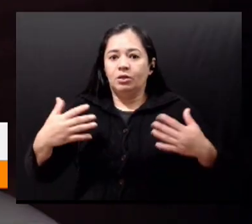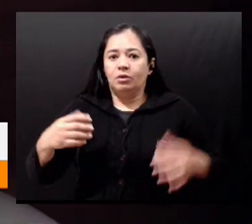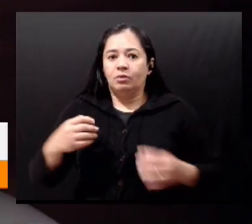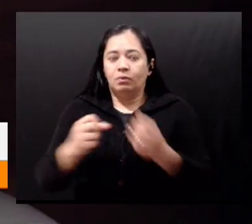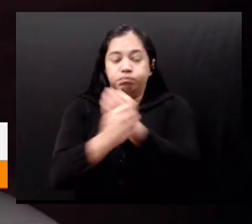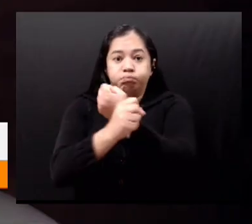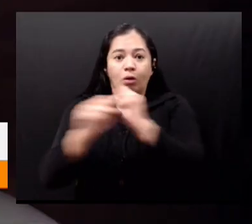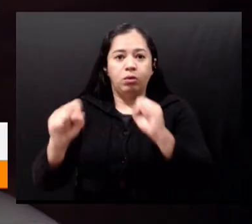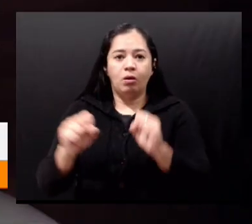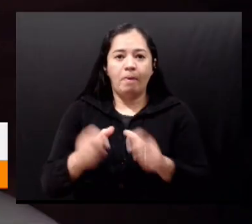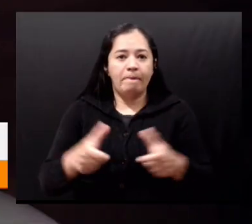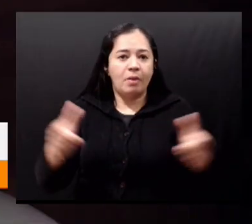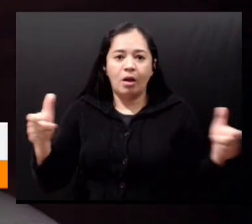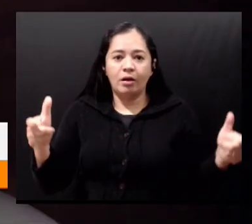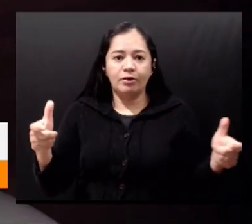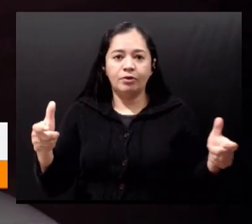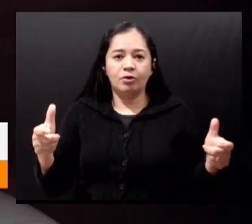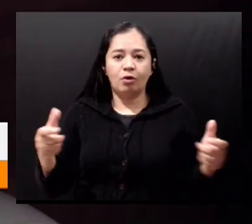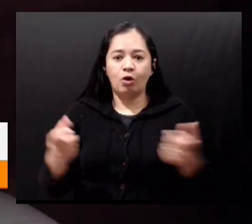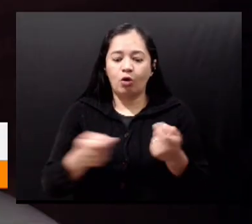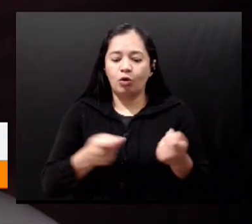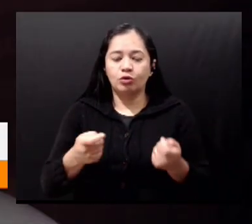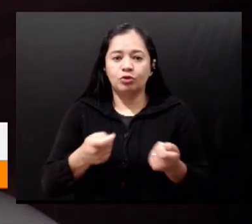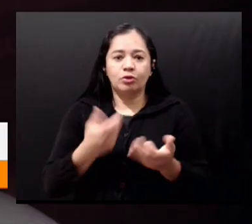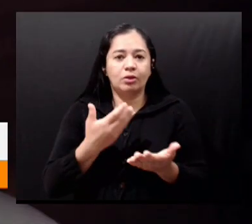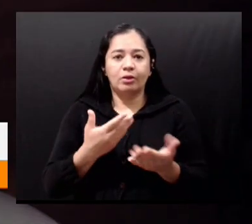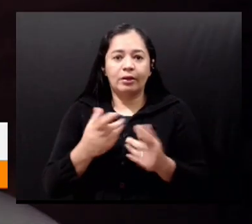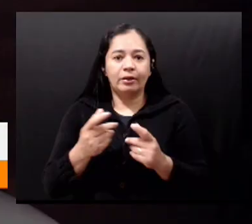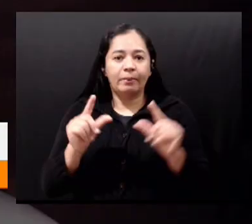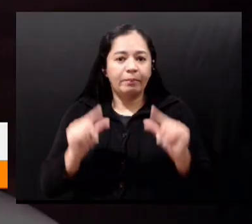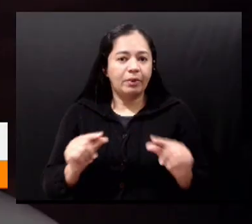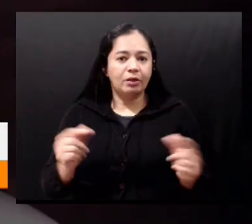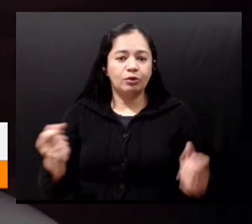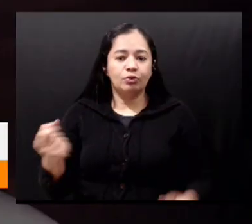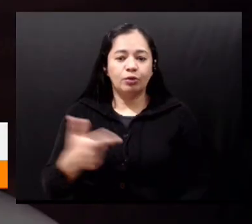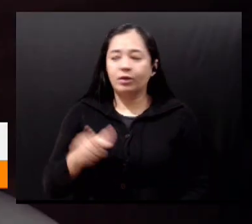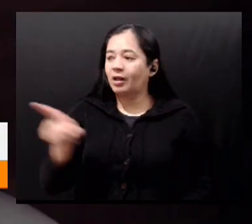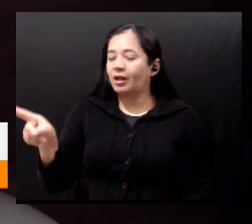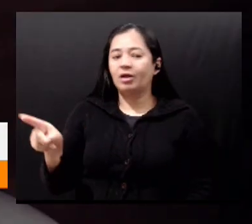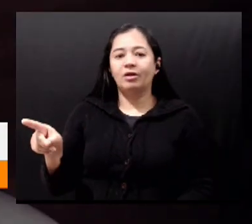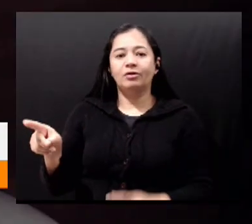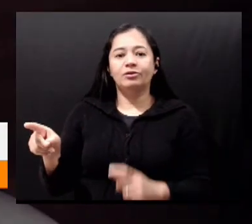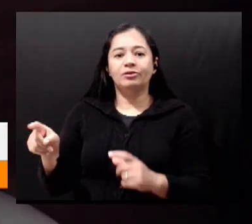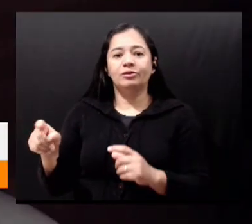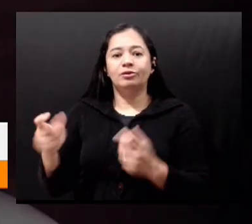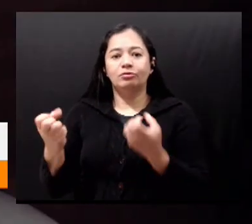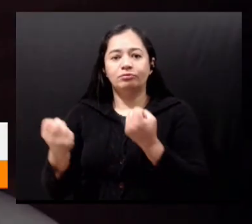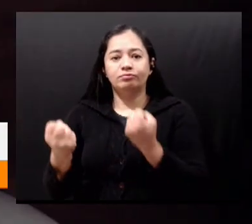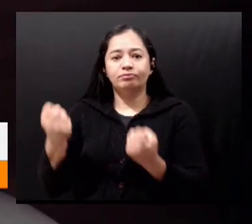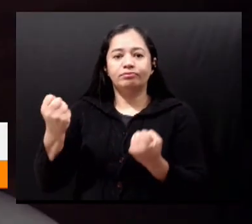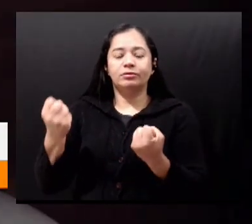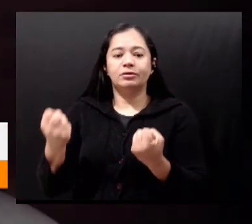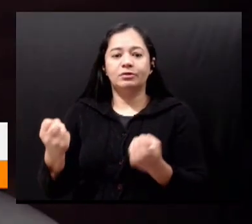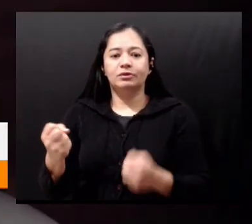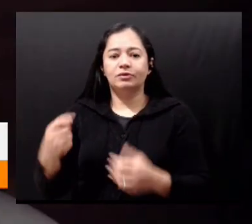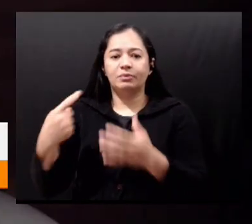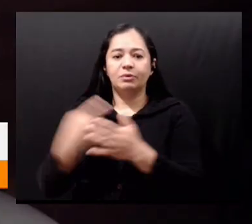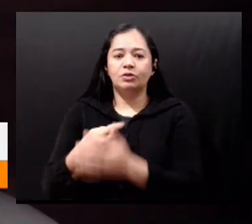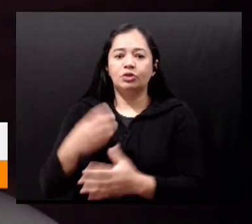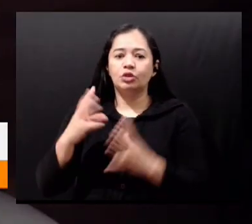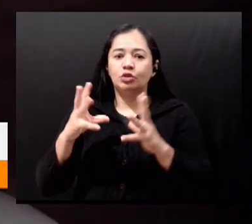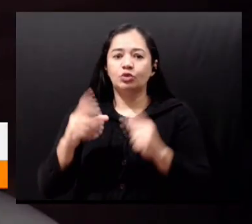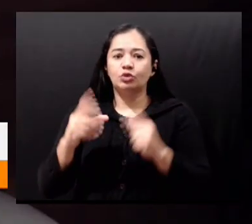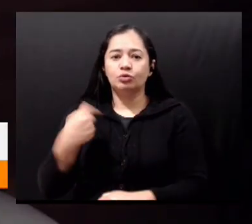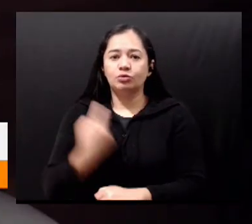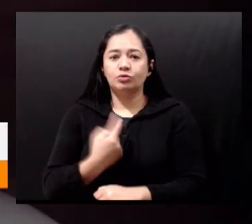menos controlável do que o do piloto. Por Uhum. que a gente fala isso? Você me perguntou do nosso cérebro, né? Tudo tem a ver com o nosso cérebro,